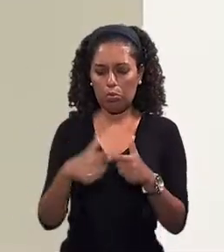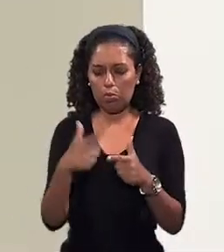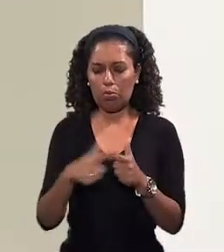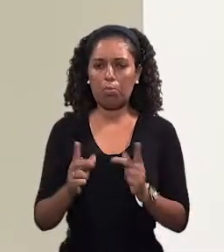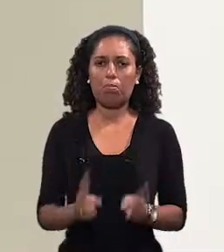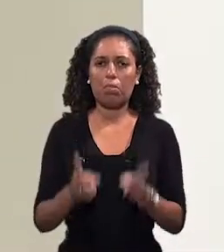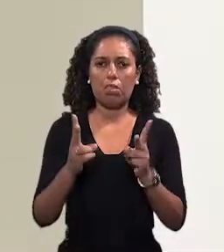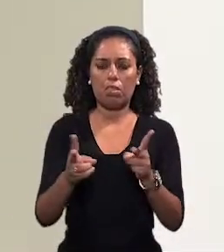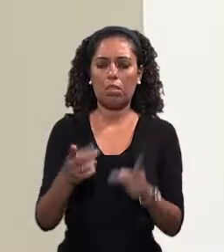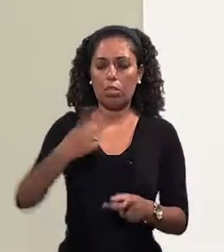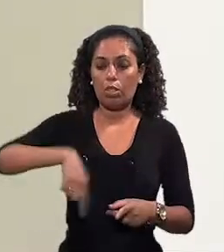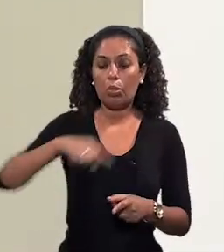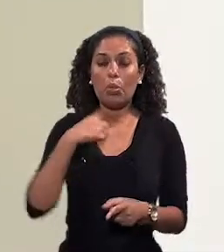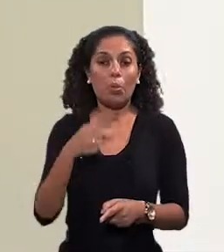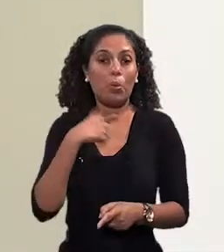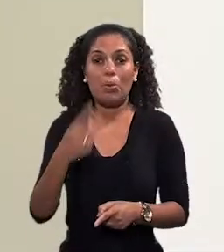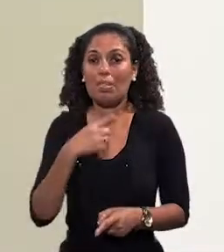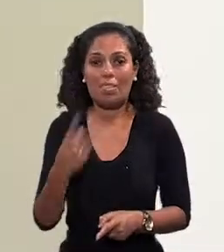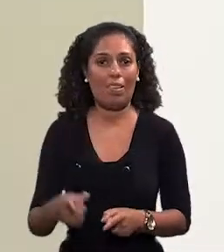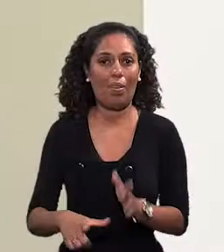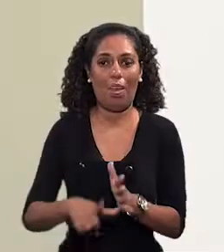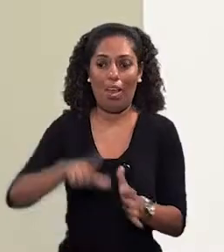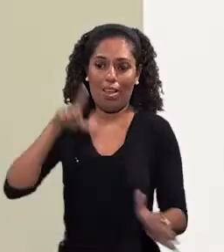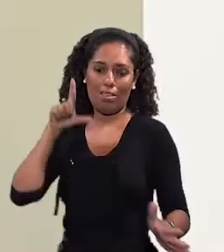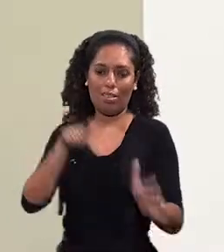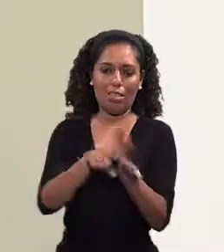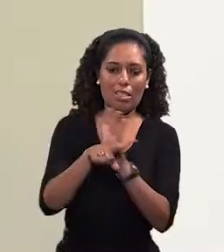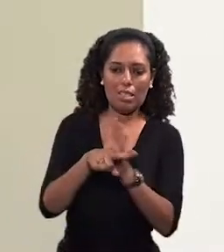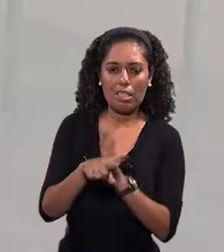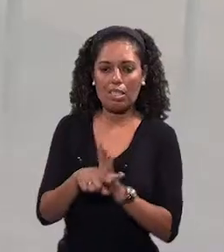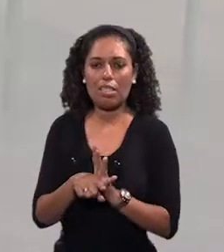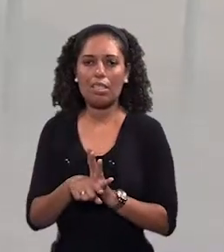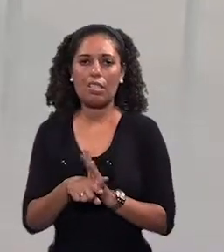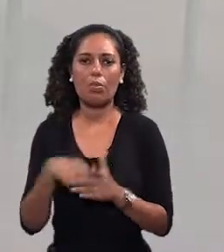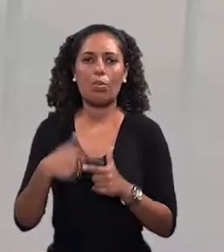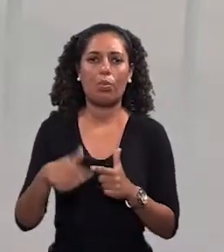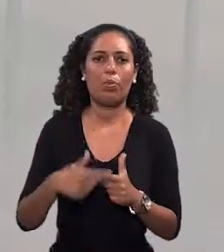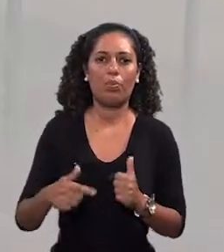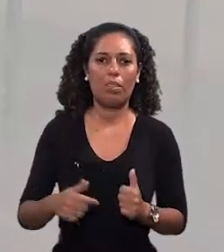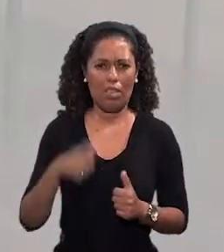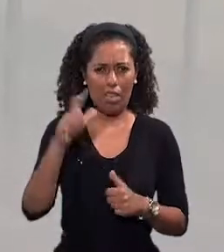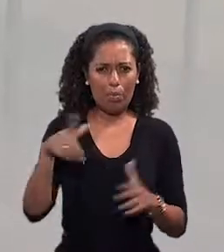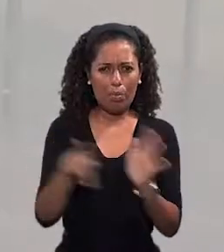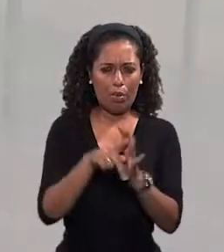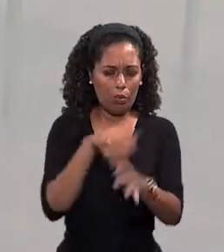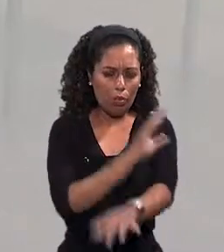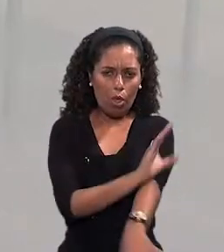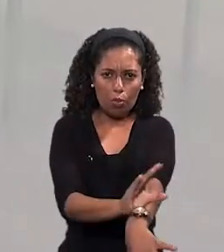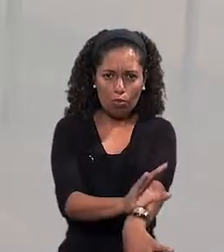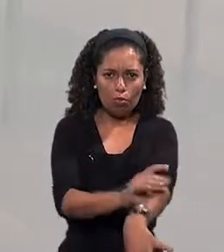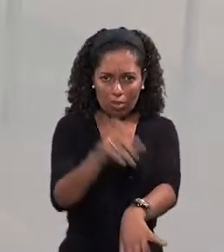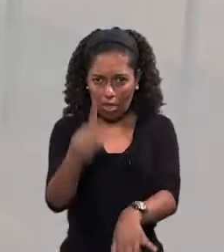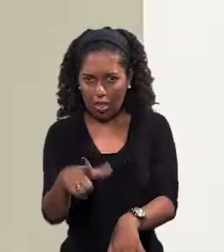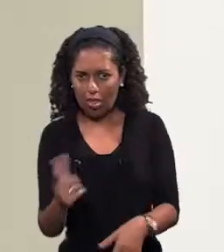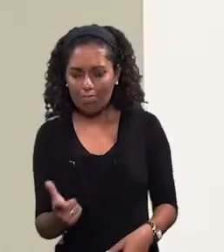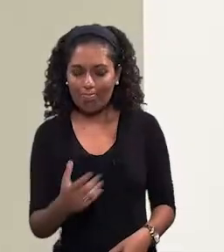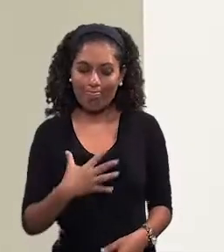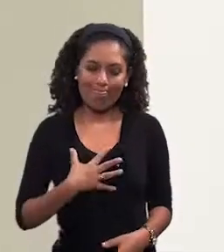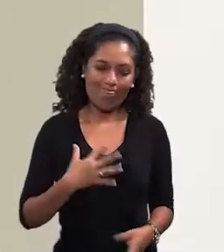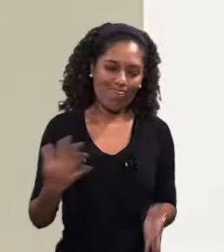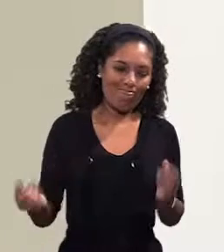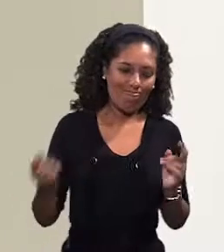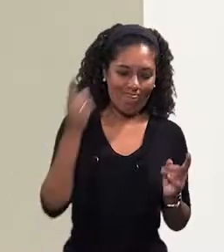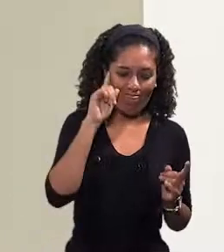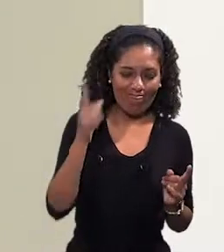tempo, que a gente não consegue prevenir. Infelizmente, as tragédias... Isso, faz parte da cultura do brasileiro? Eu tenho muito receio em